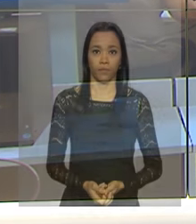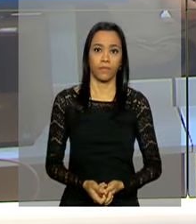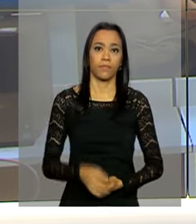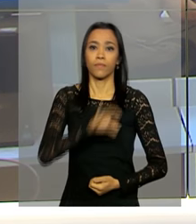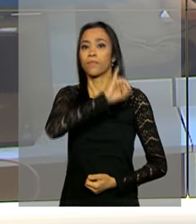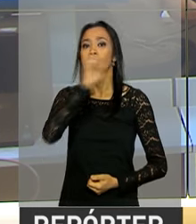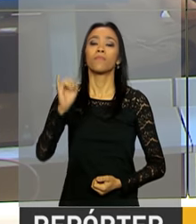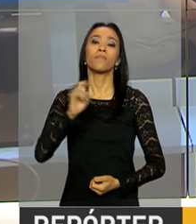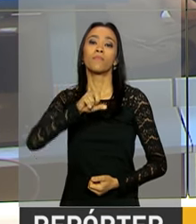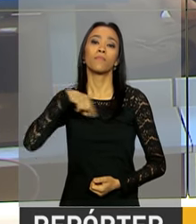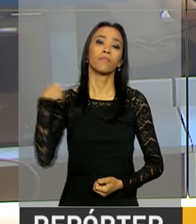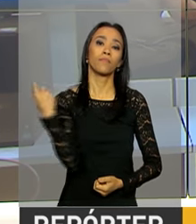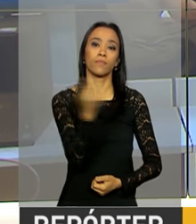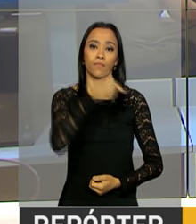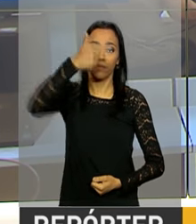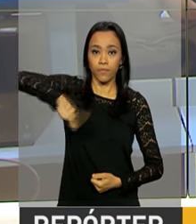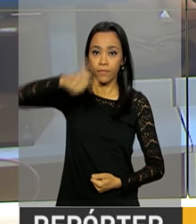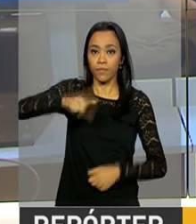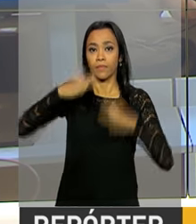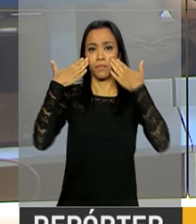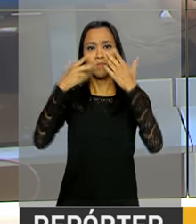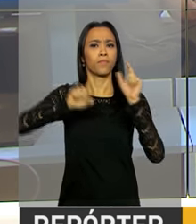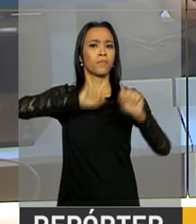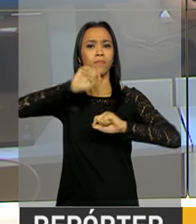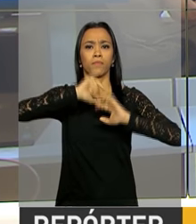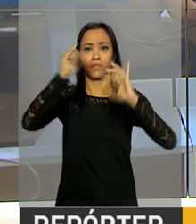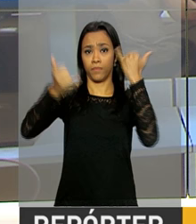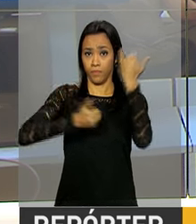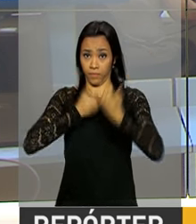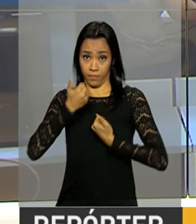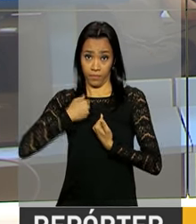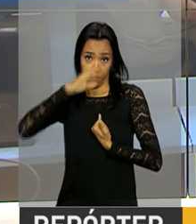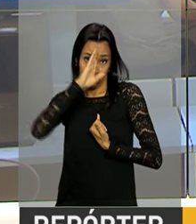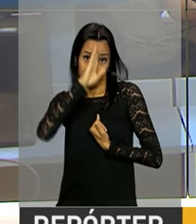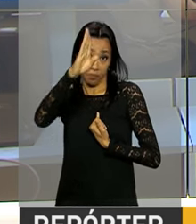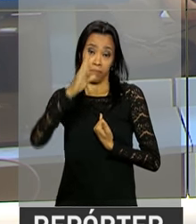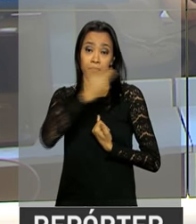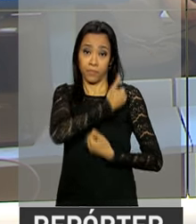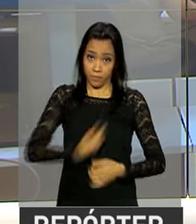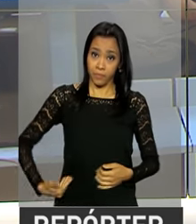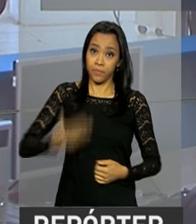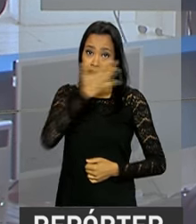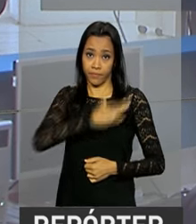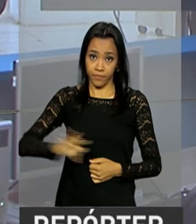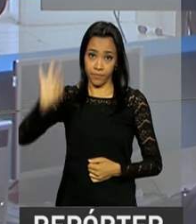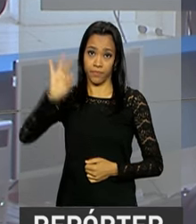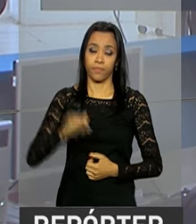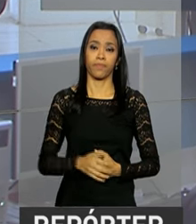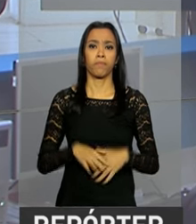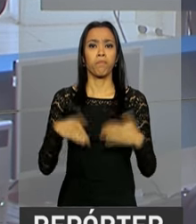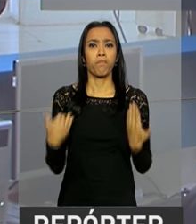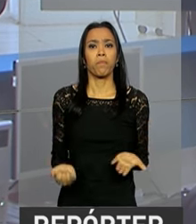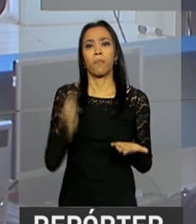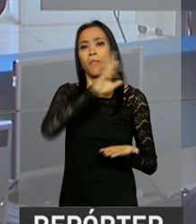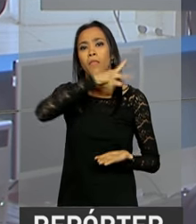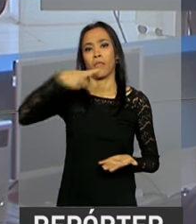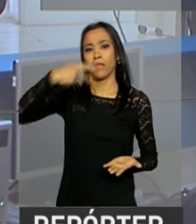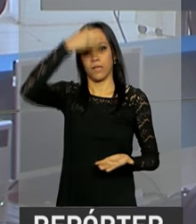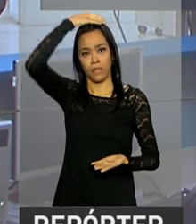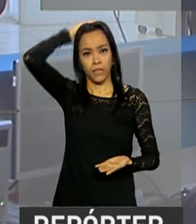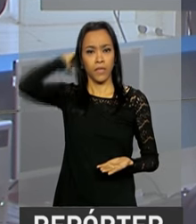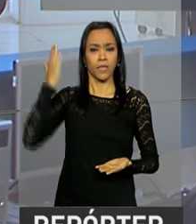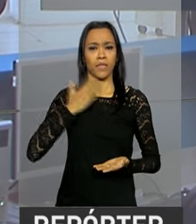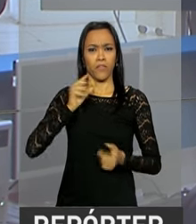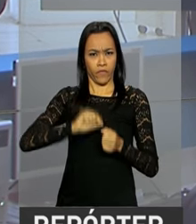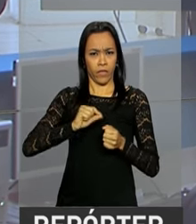Olá, no ar mais uma edição do Repórter NBR com as principais notícias do governo federal. O presidente Michel Temer fez